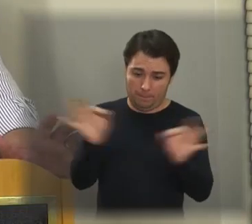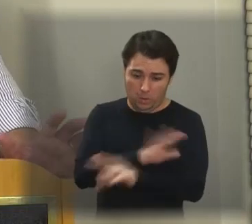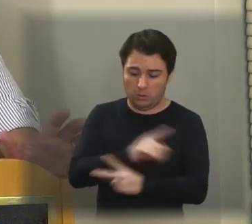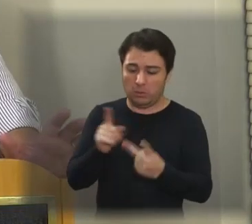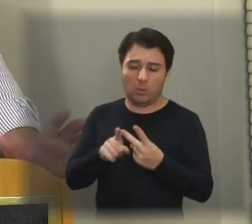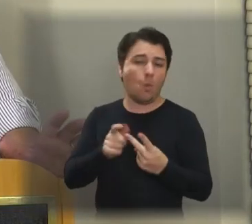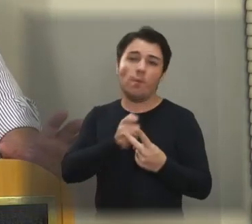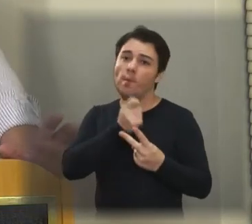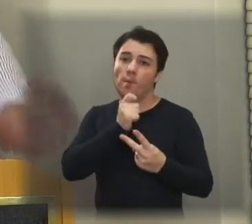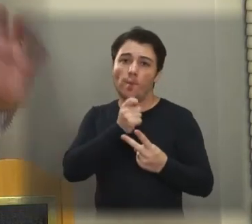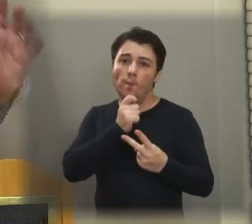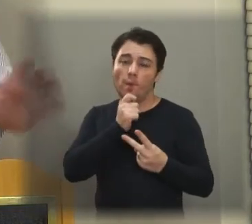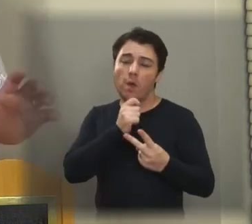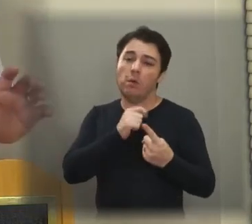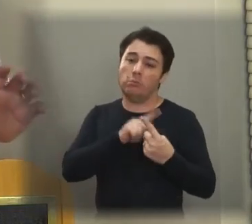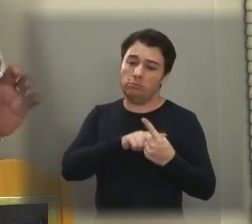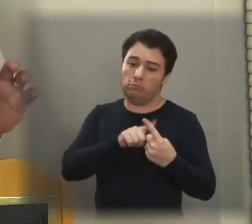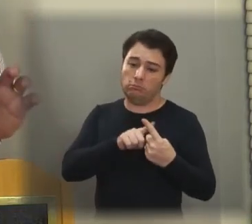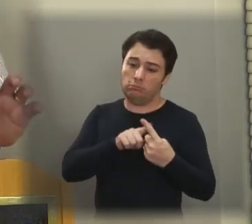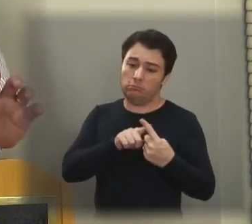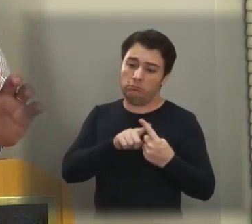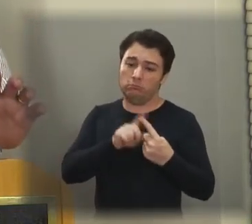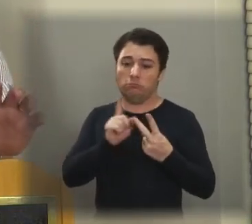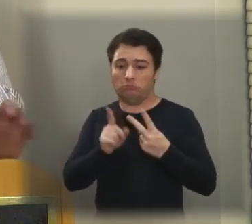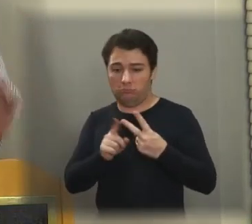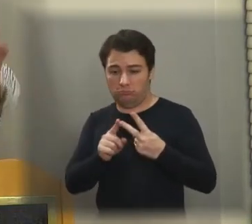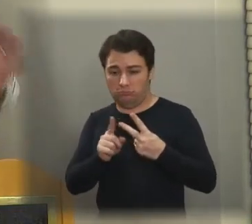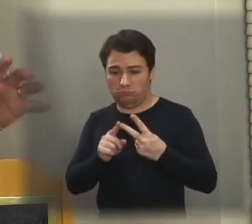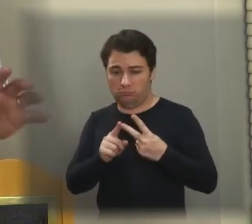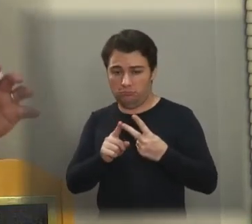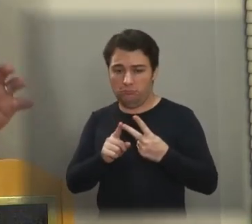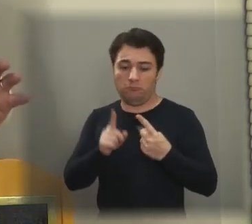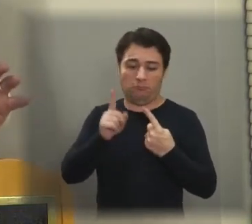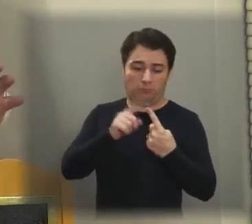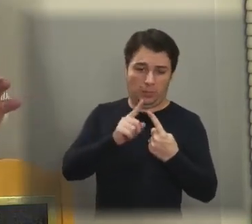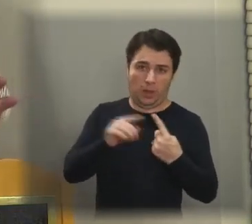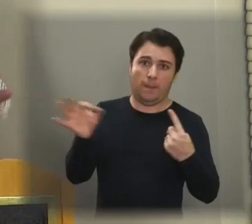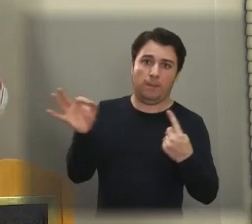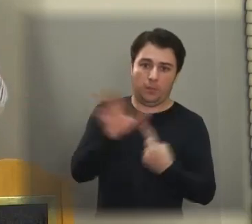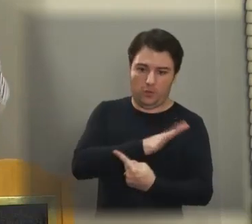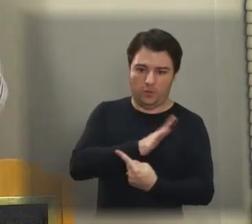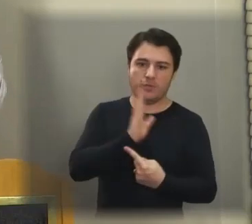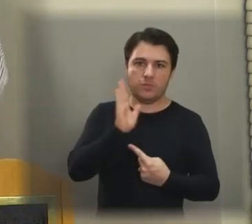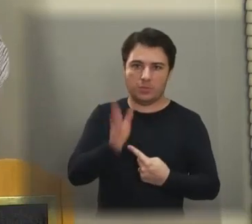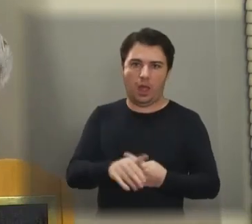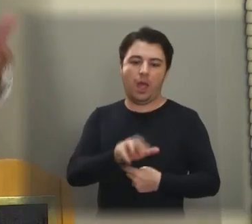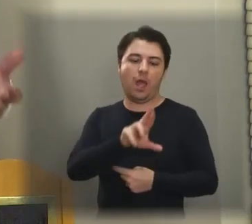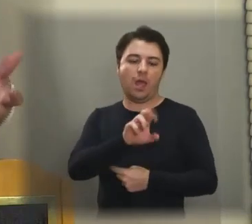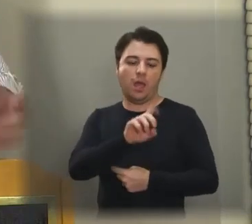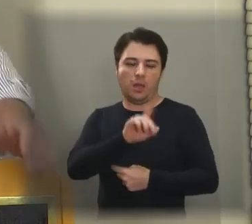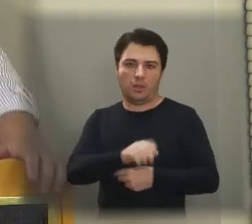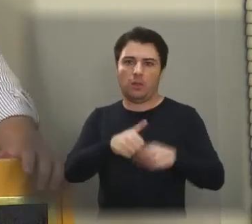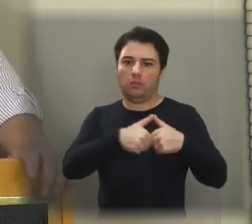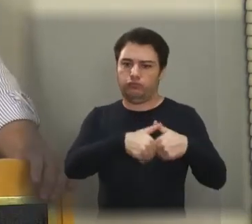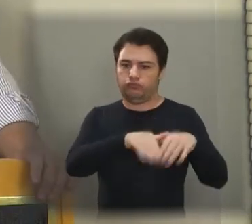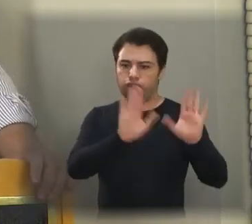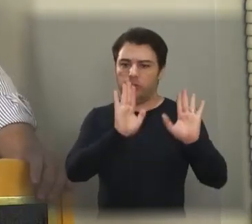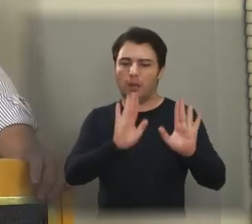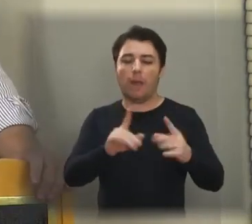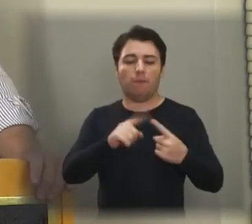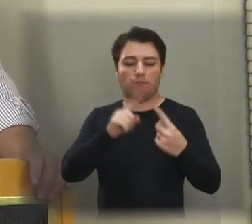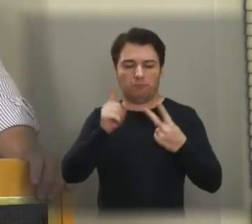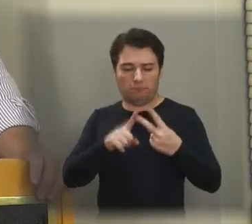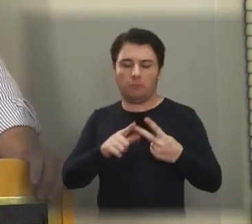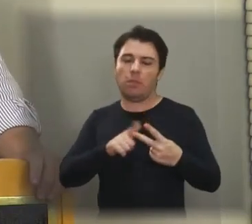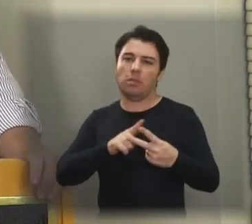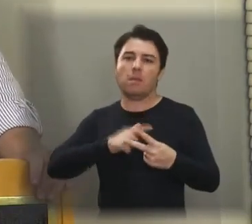de expansão do sistema o som e rede então solicitação aqui já tinha terminado a rede estava em andamento inauguramos Associação mais